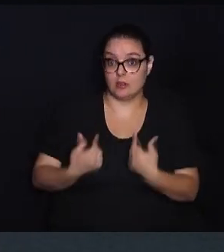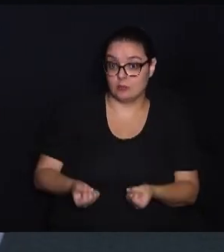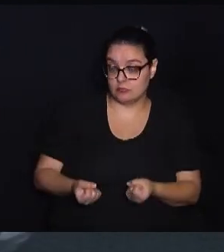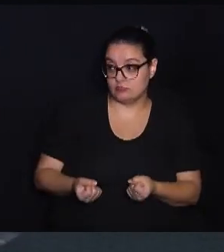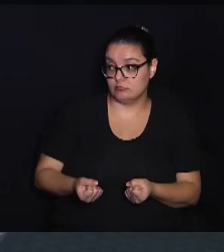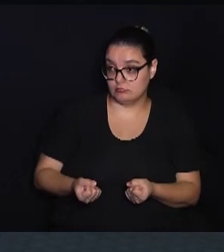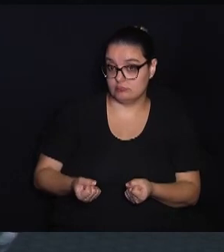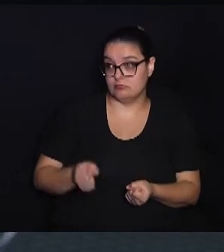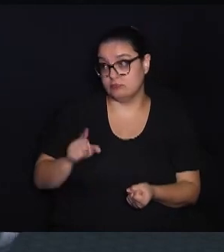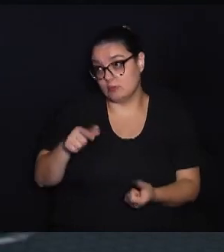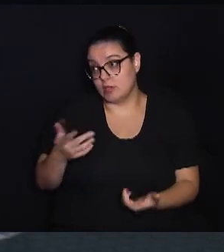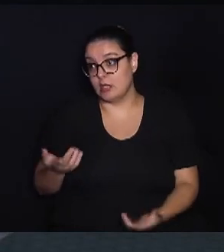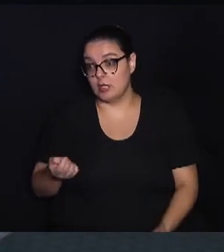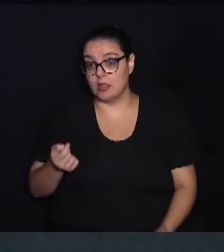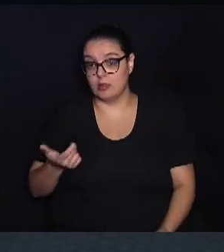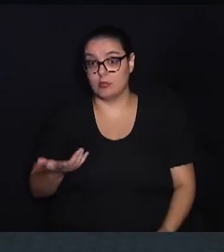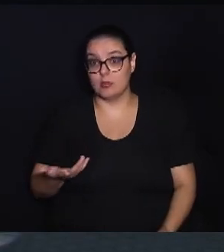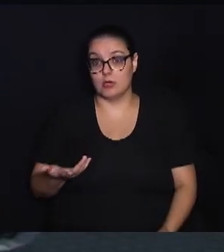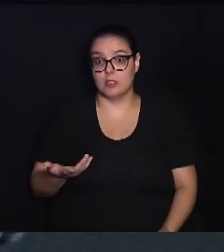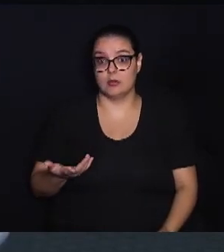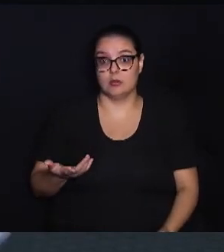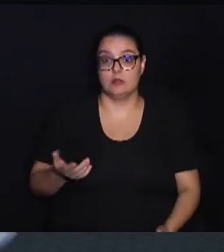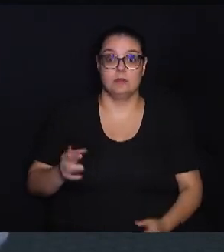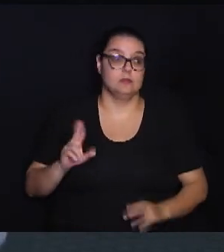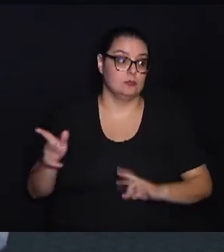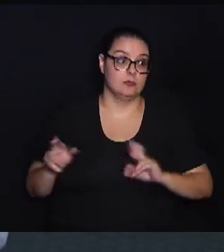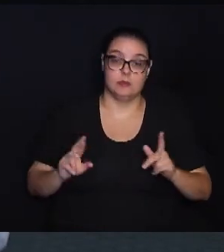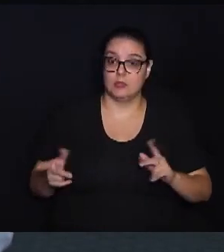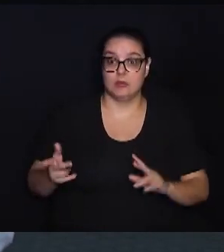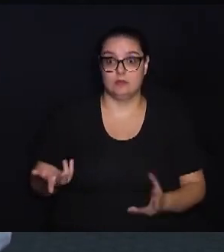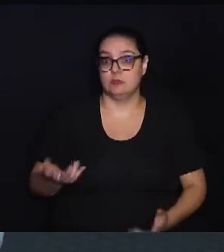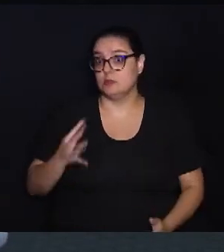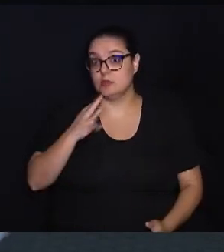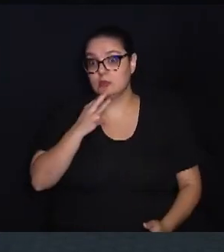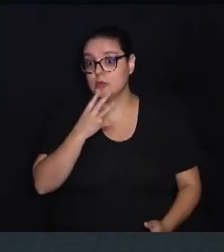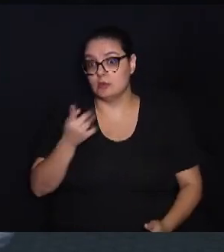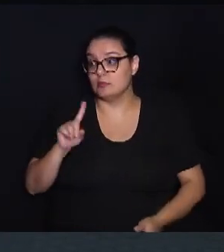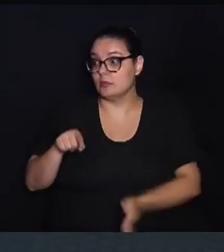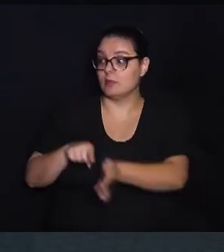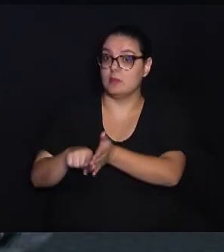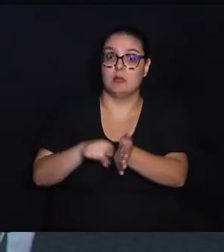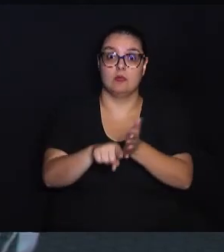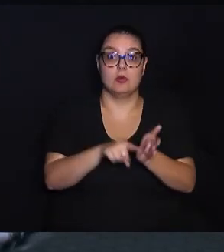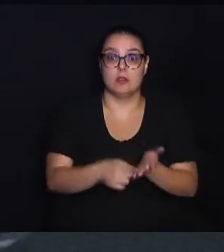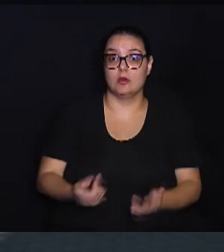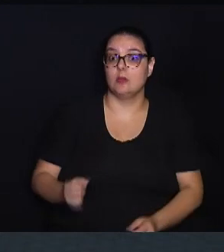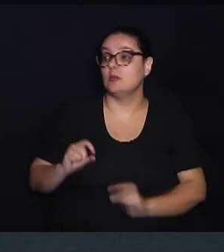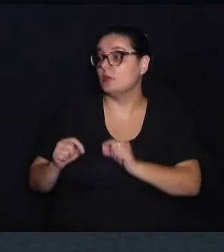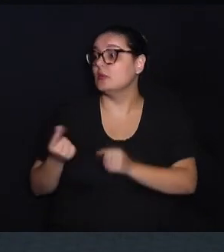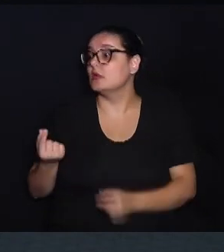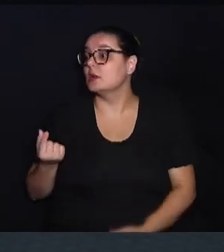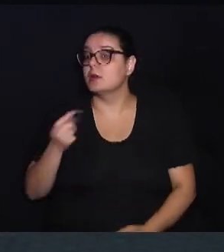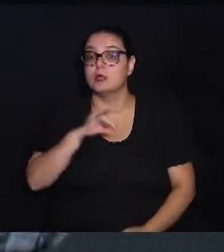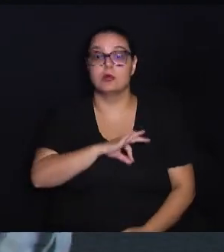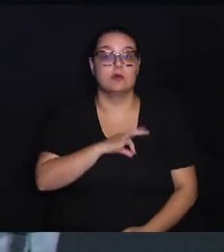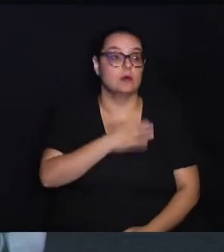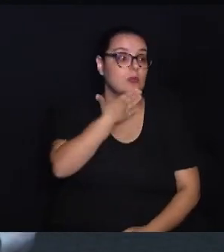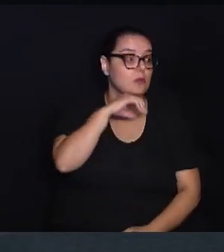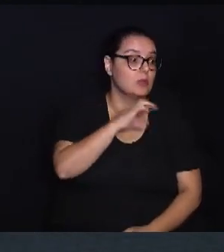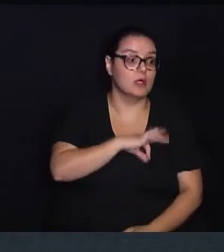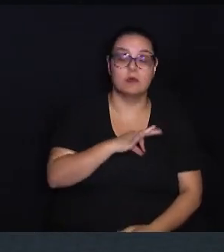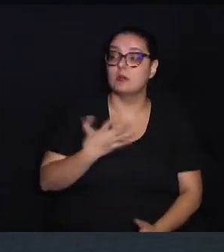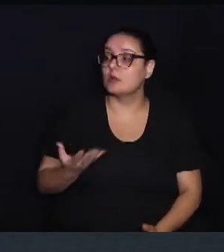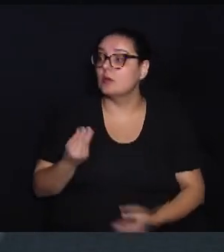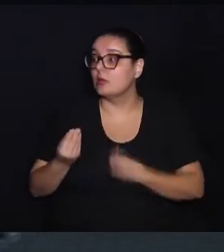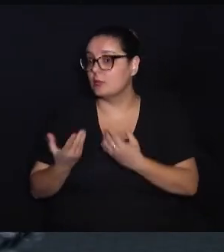ganha é quase que um universo desconhecido, né? Porque a gente não fica perguntando quando o irmão está ganhando, quando o pai está ganhando,